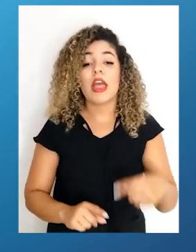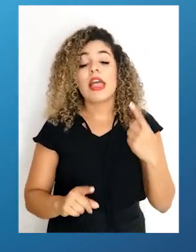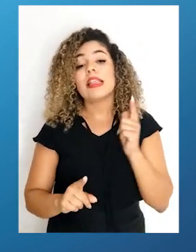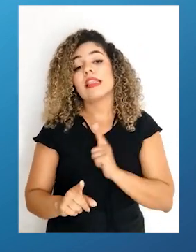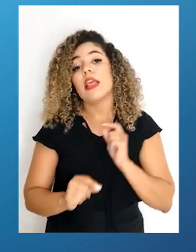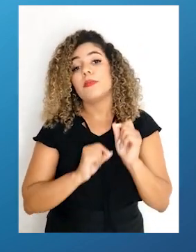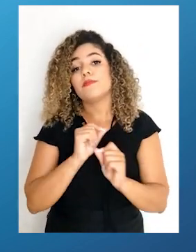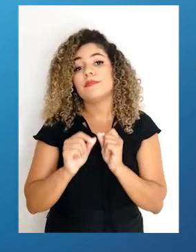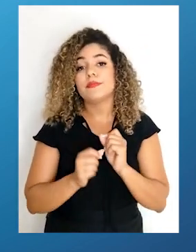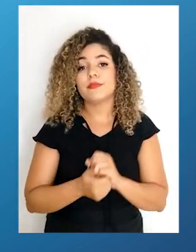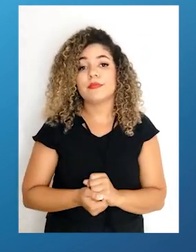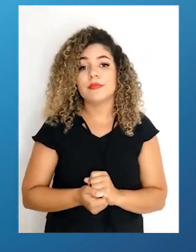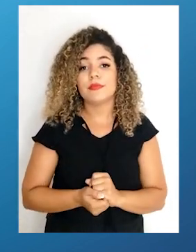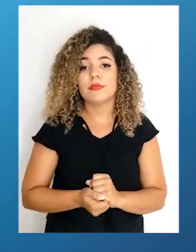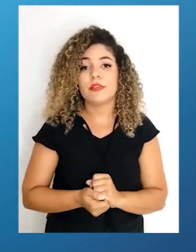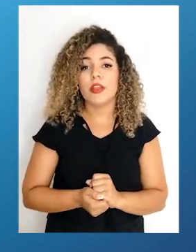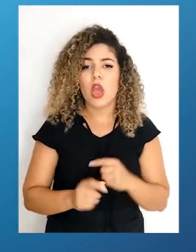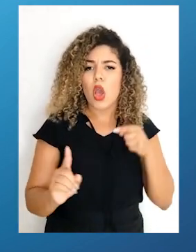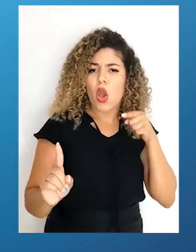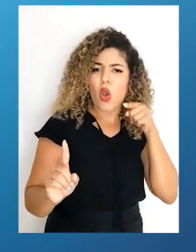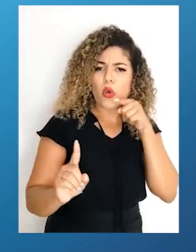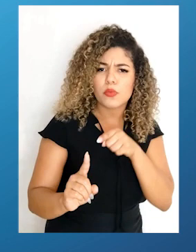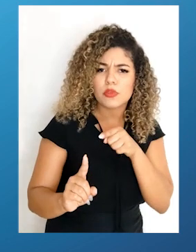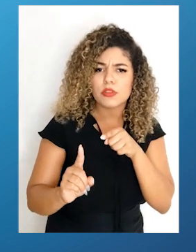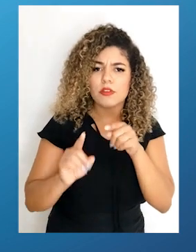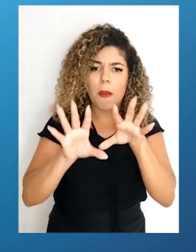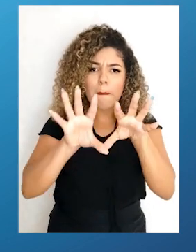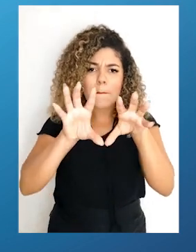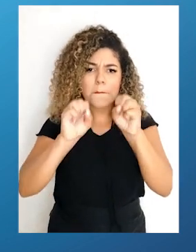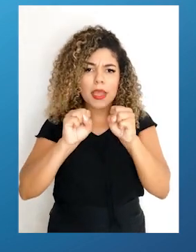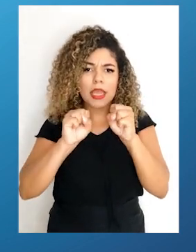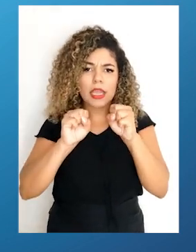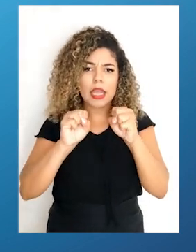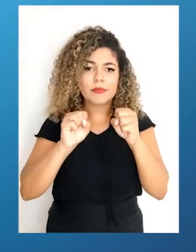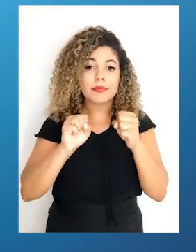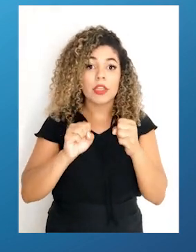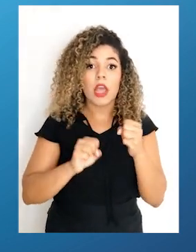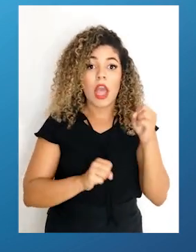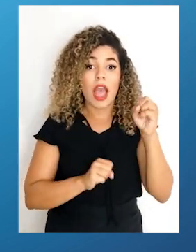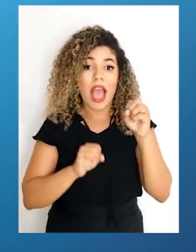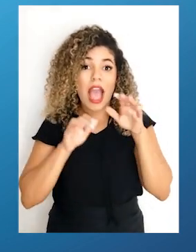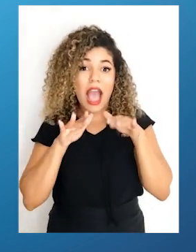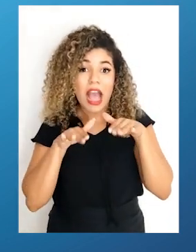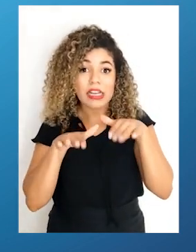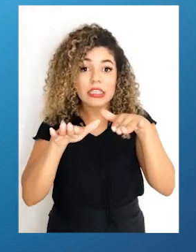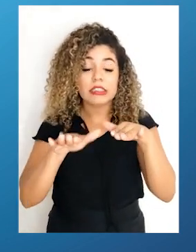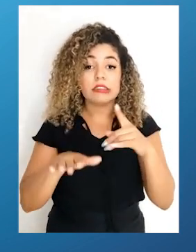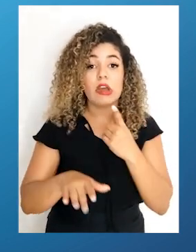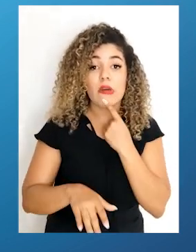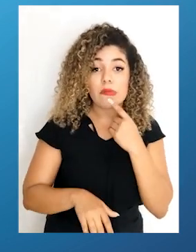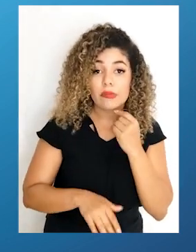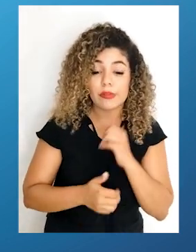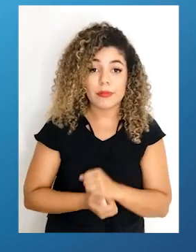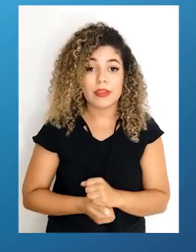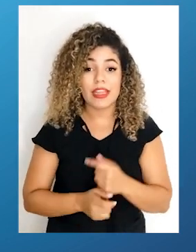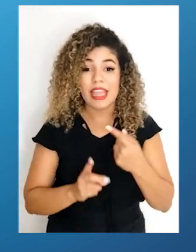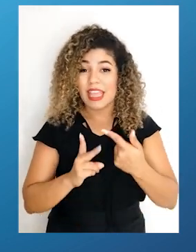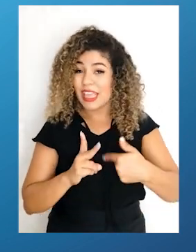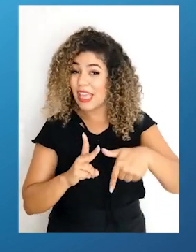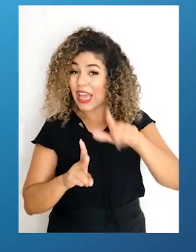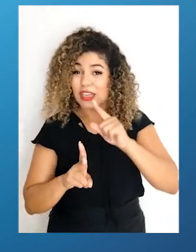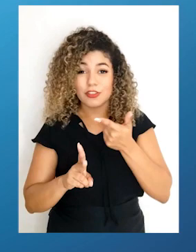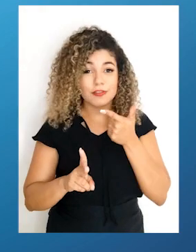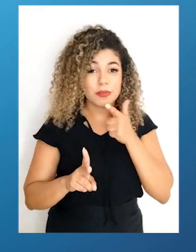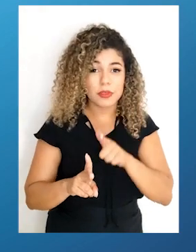da radiação infravermelho, que não era feita pelo Hubble. A observação dos corpos celestes, a formação desses corpos